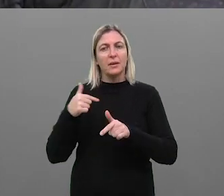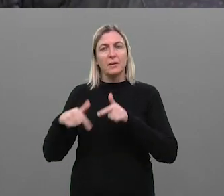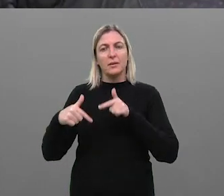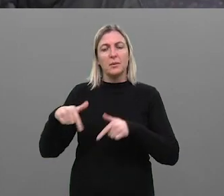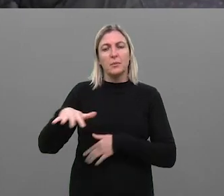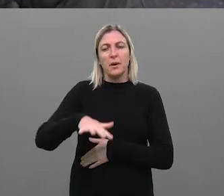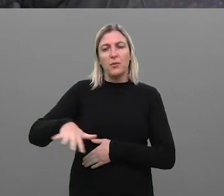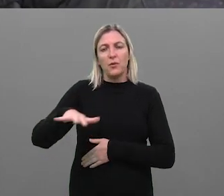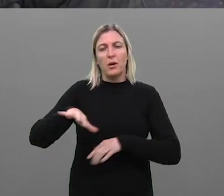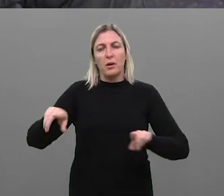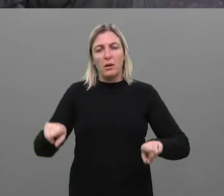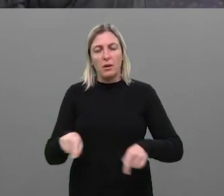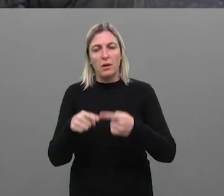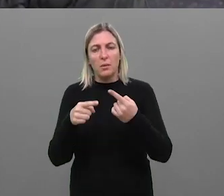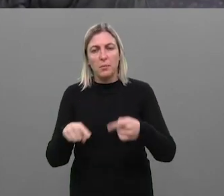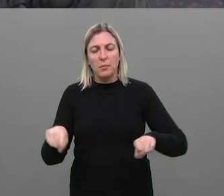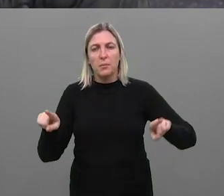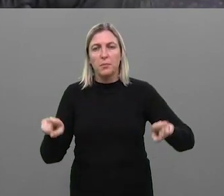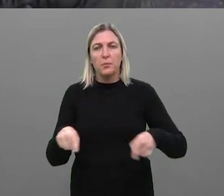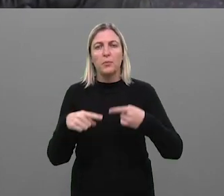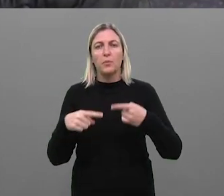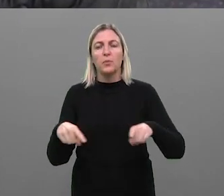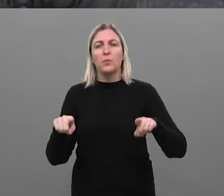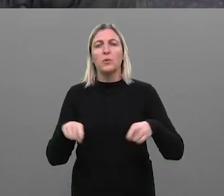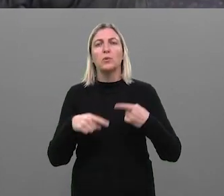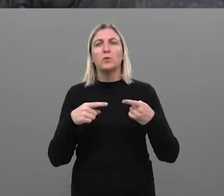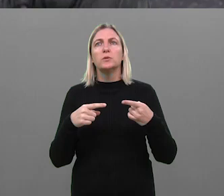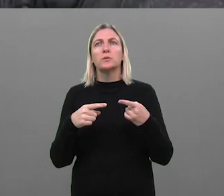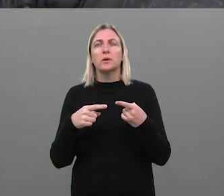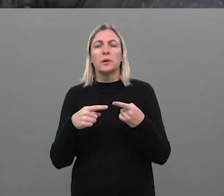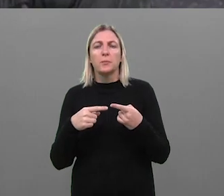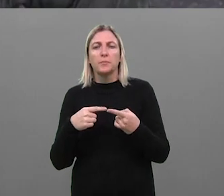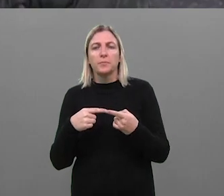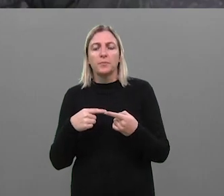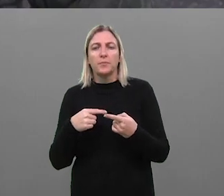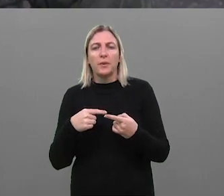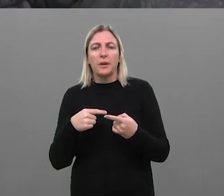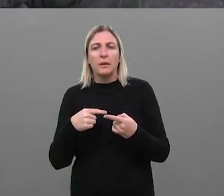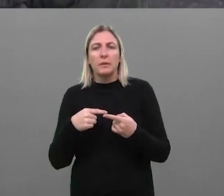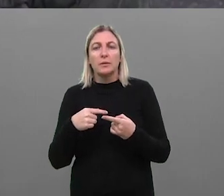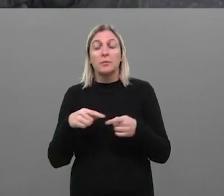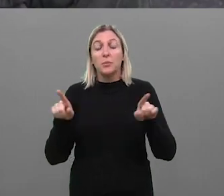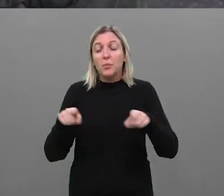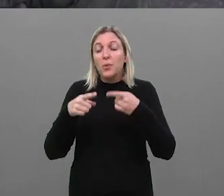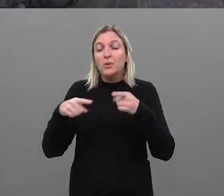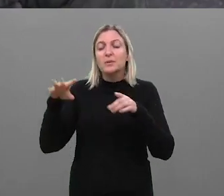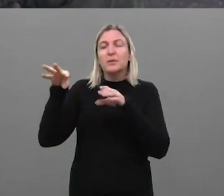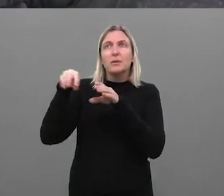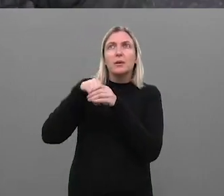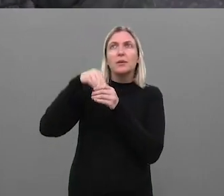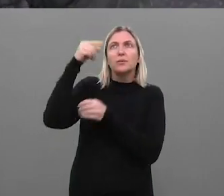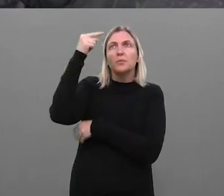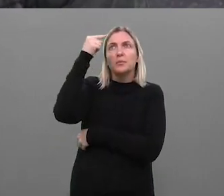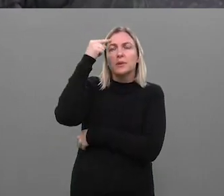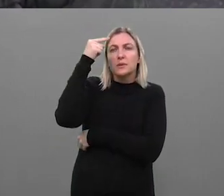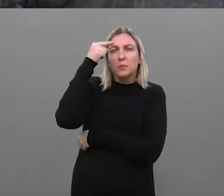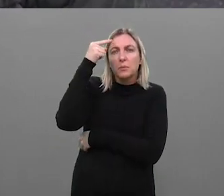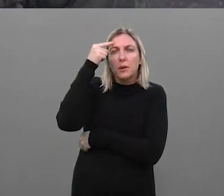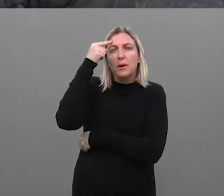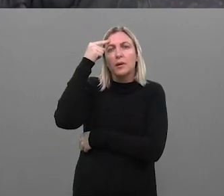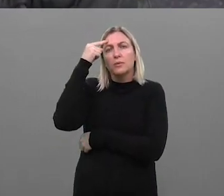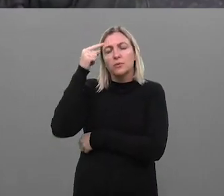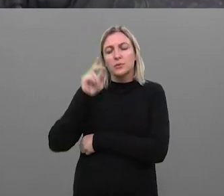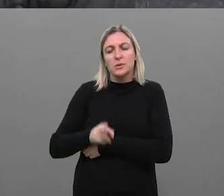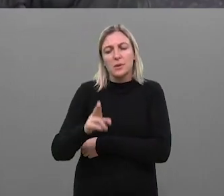um um povoou minha imaginação e mesmo de pessoas que eu não conheci mas que eles contavam